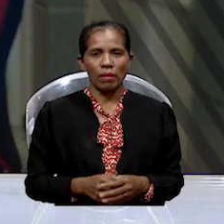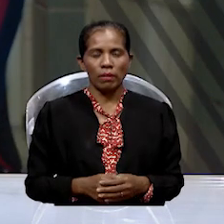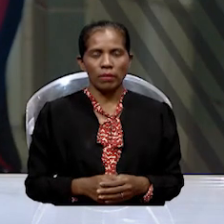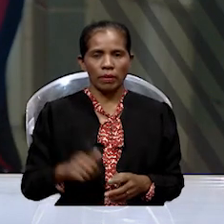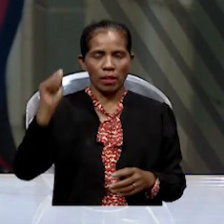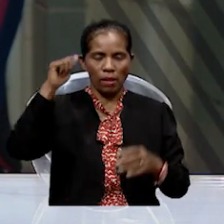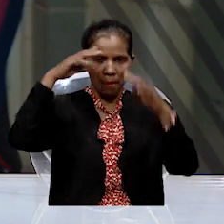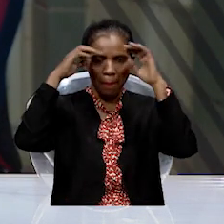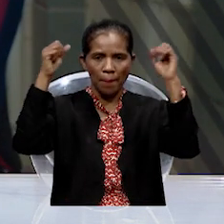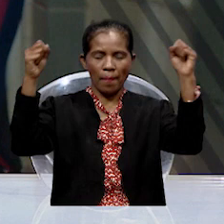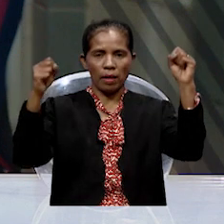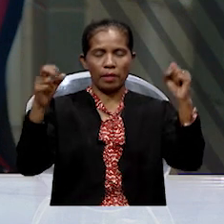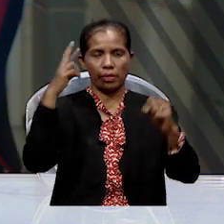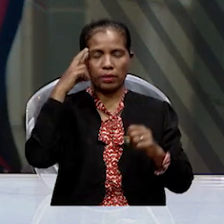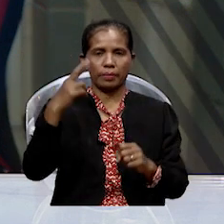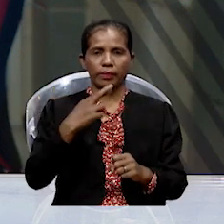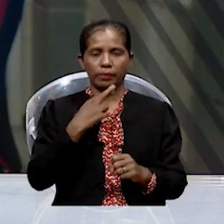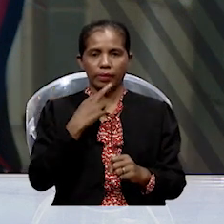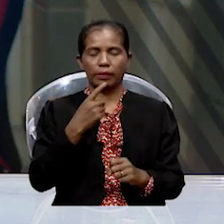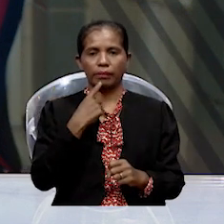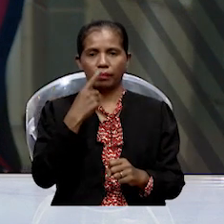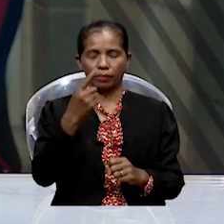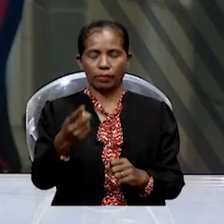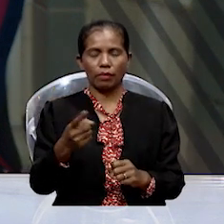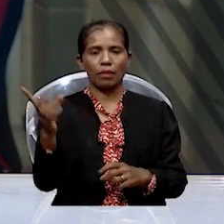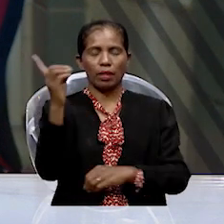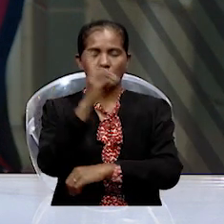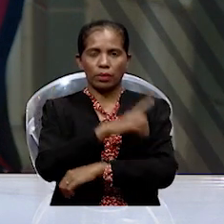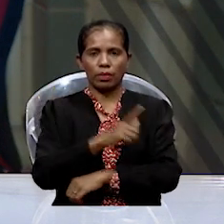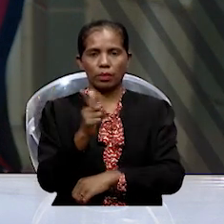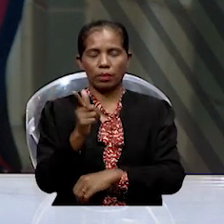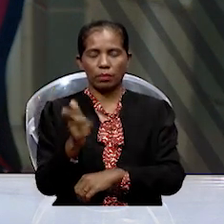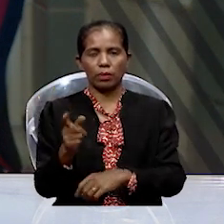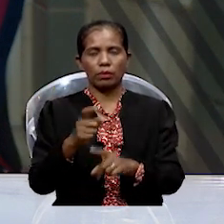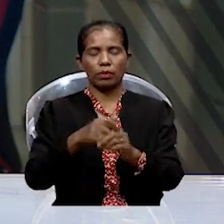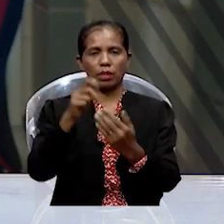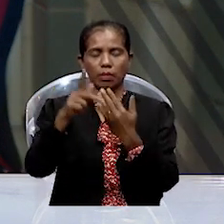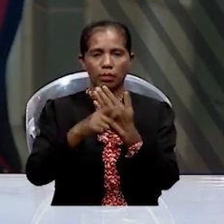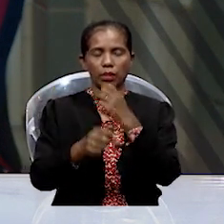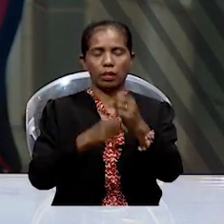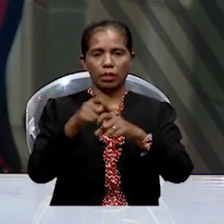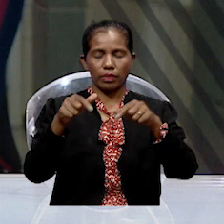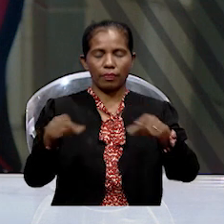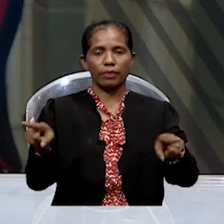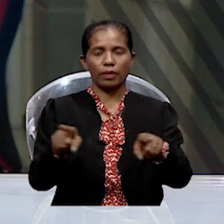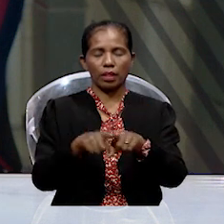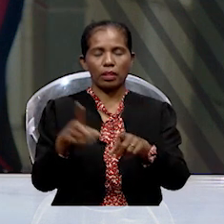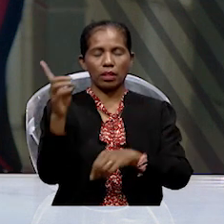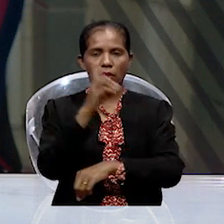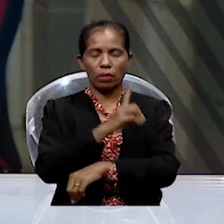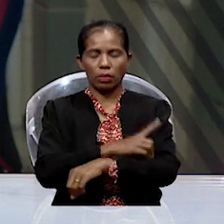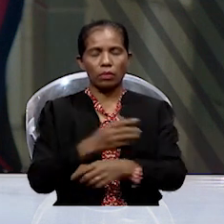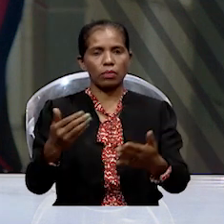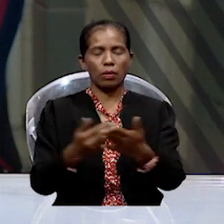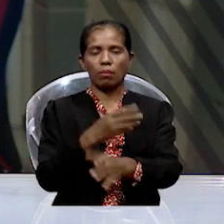candidato presidente republika José Ramos Horta considera lorong Uruanulu Fulang Abril tinang ne anisang lorong fom ba populasaun tomak.